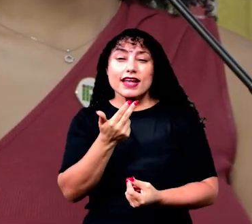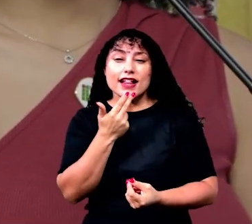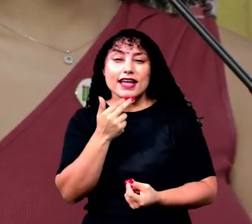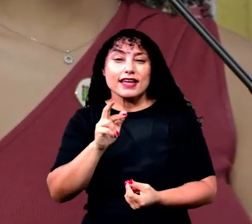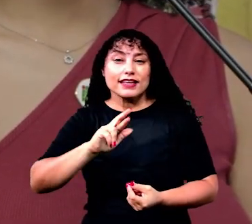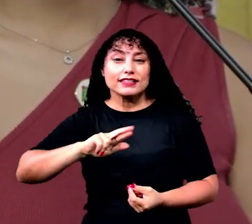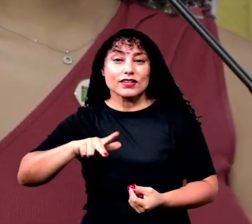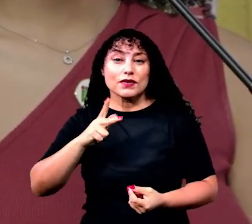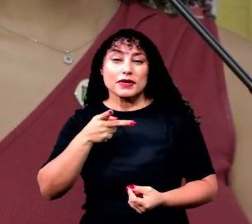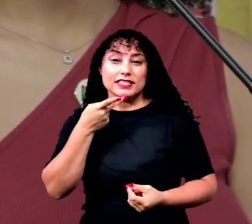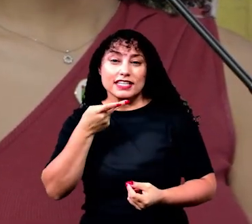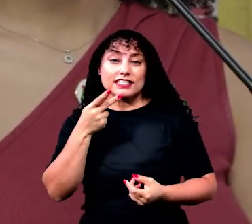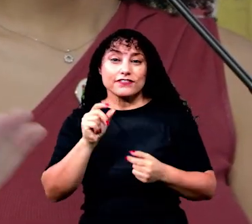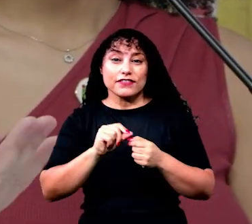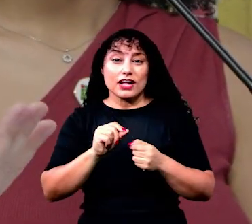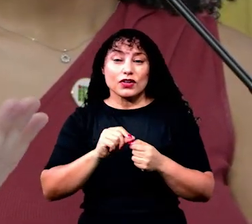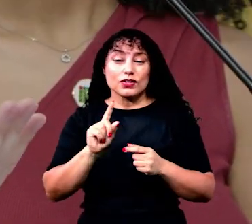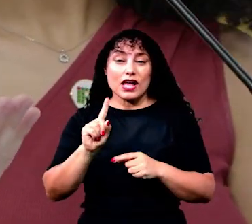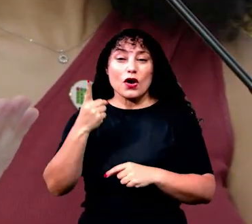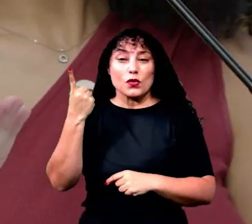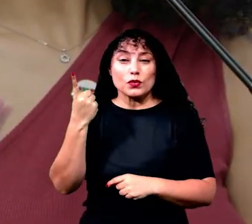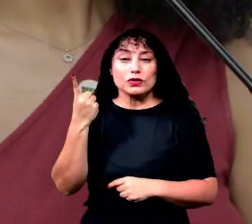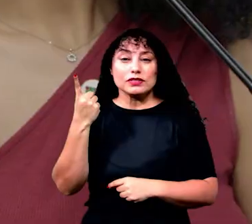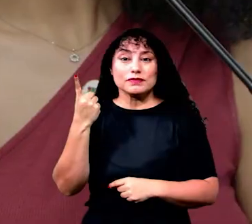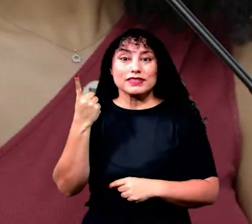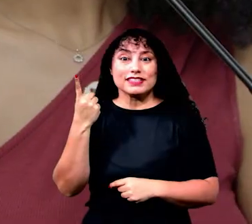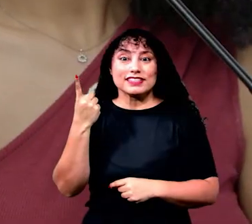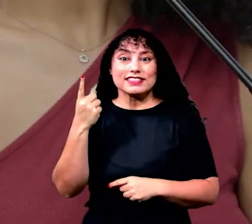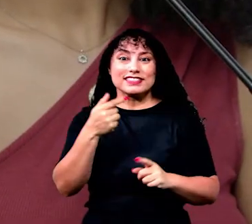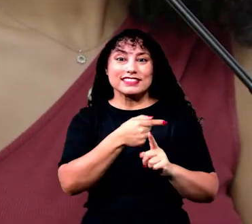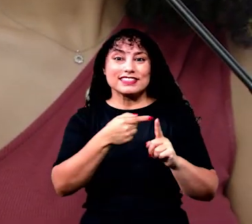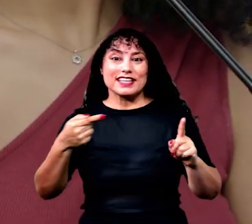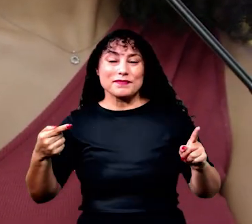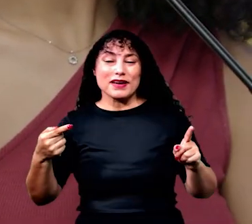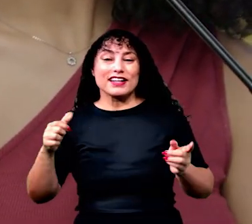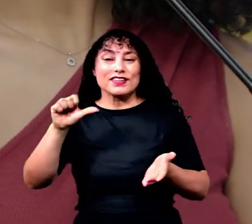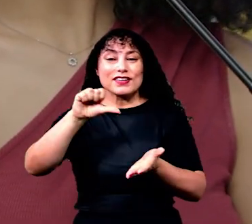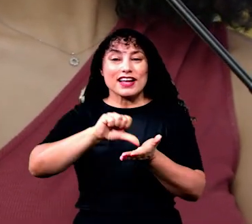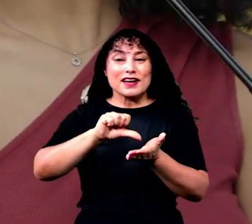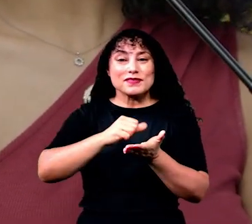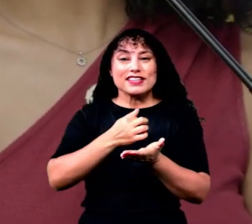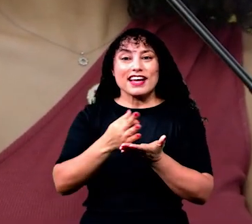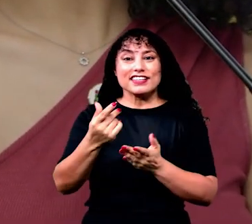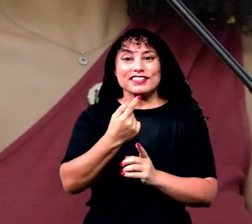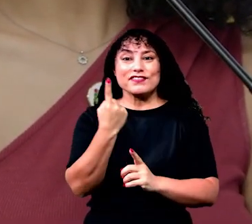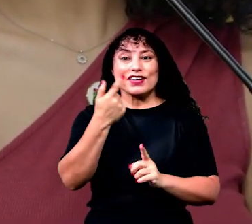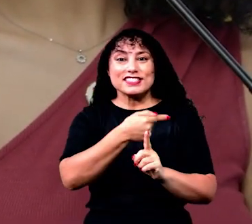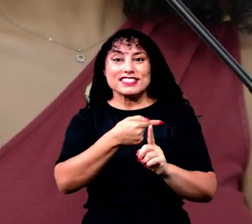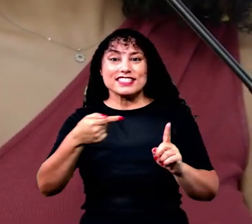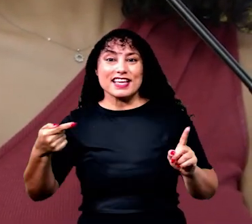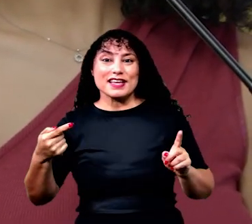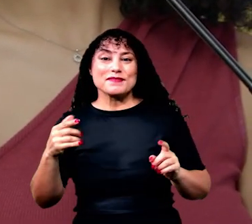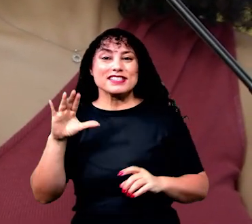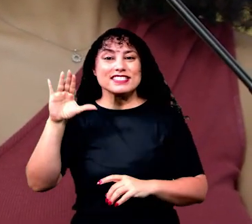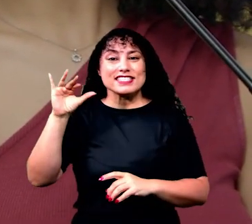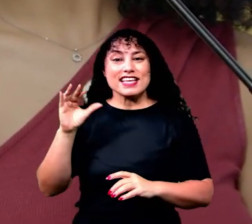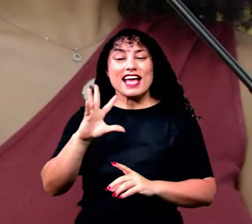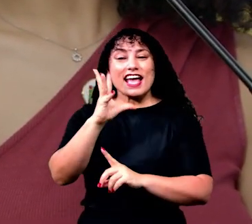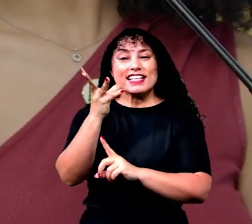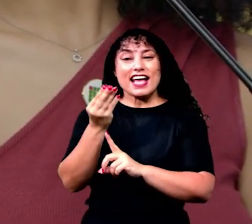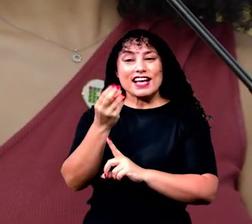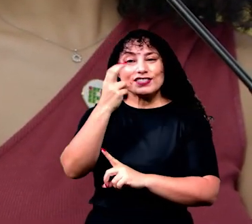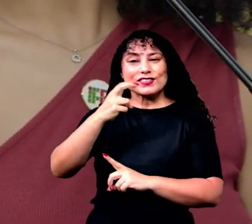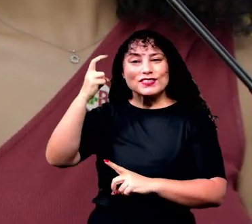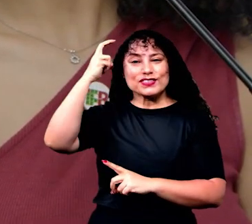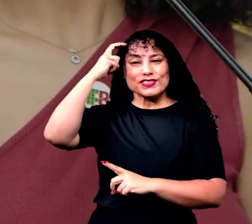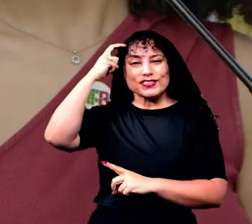o inglês, como a gente fez na nossa última, semana no Riacho, lá no campus teve uma semana de ciência,